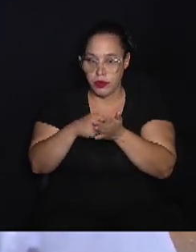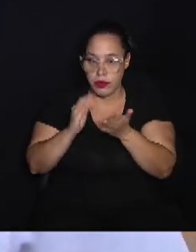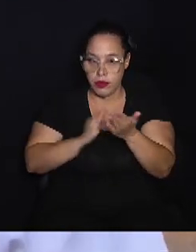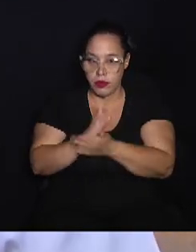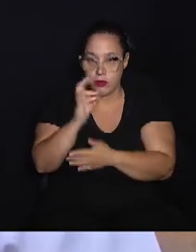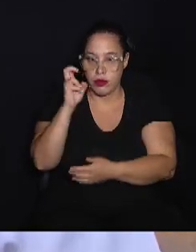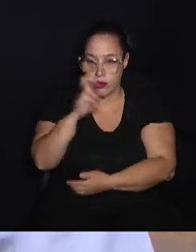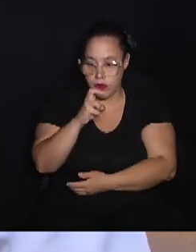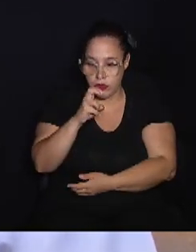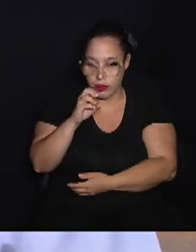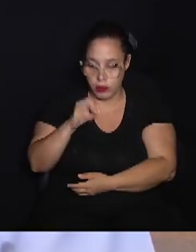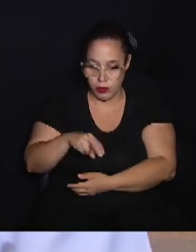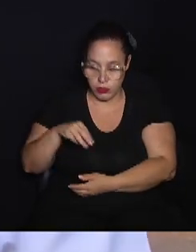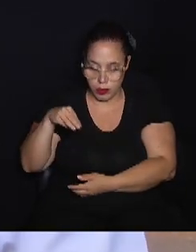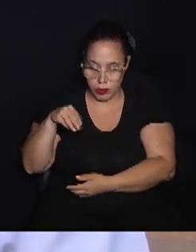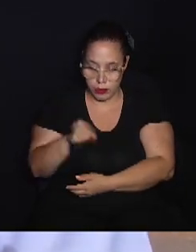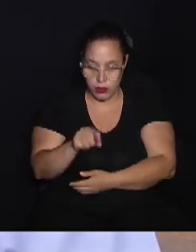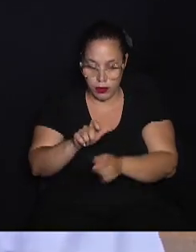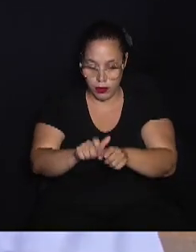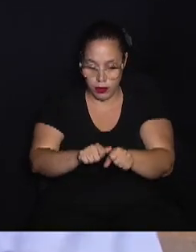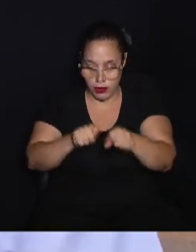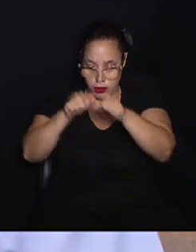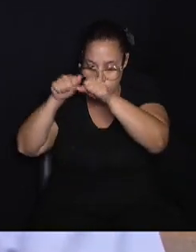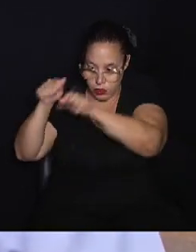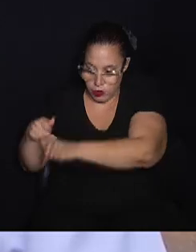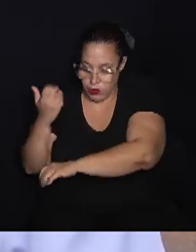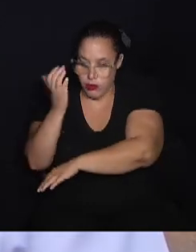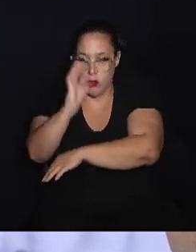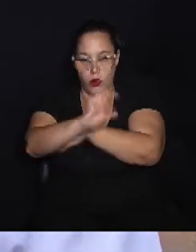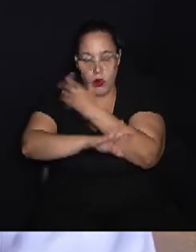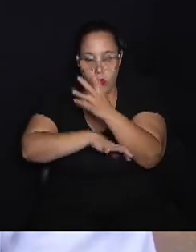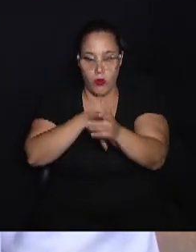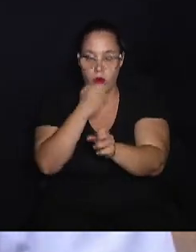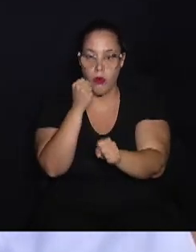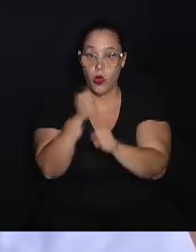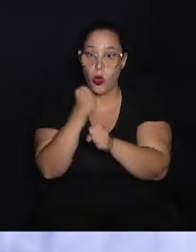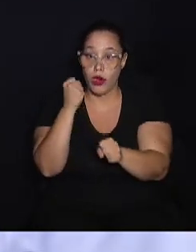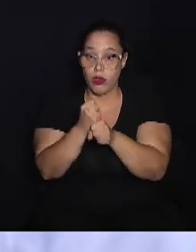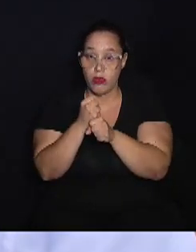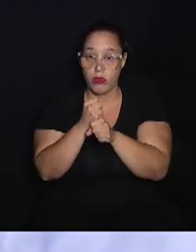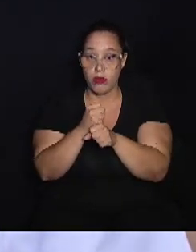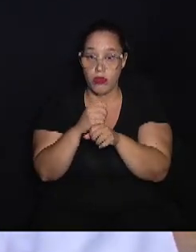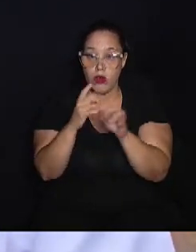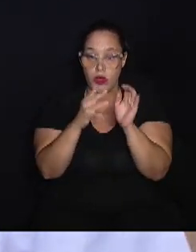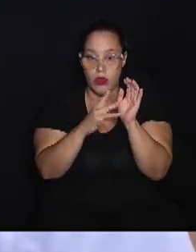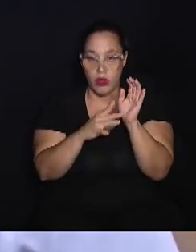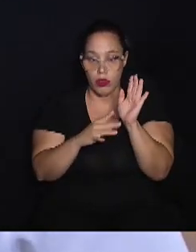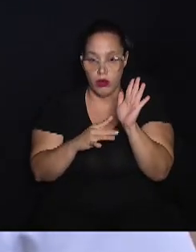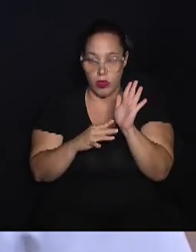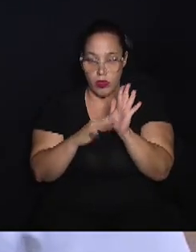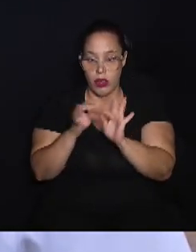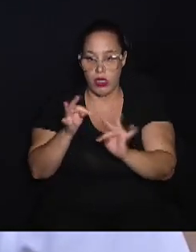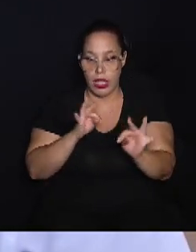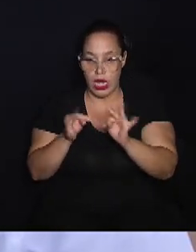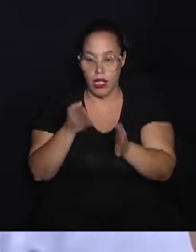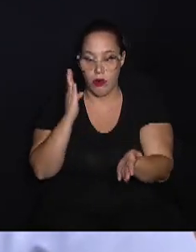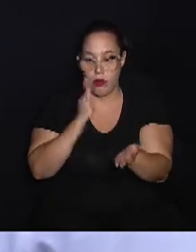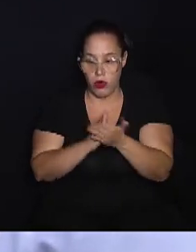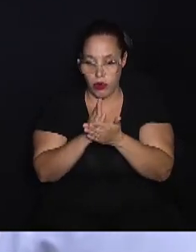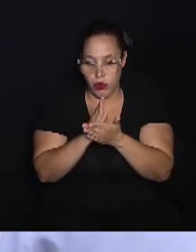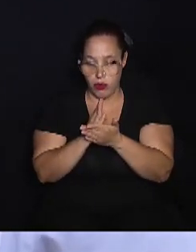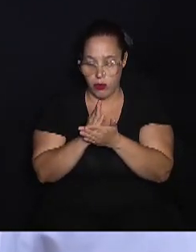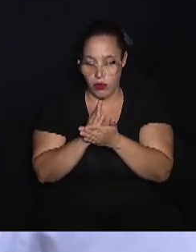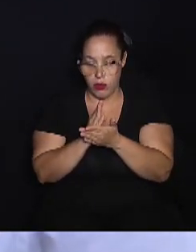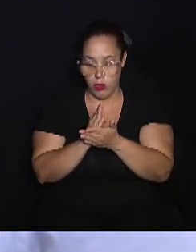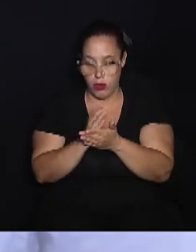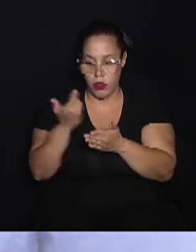5.000 retiradas de árvores por ano com esses critérios técnicos para autorizar e são